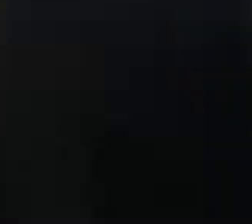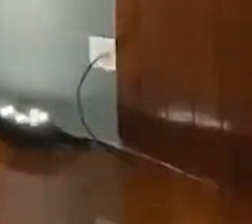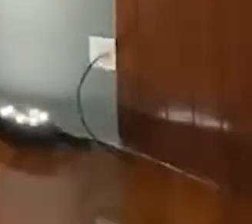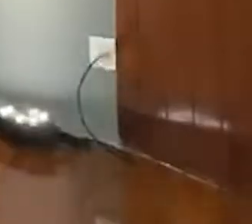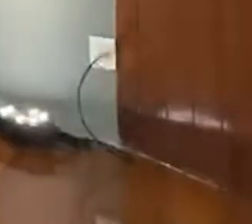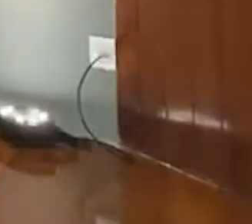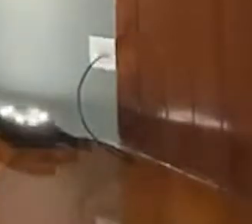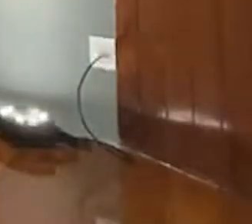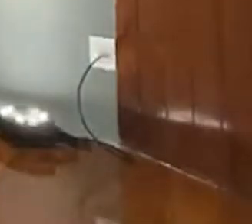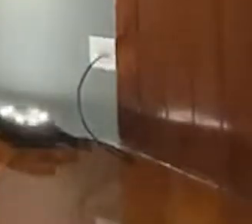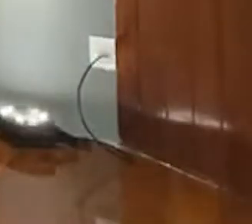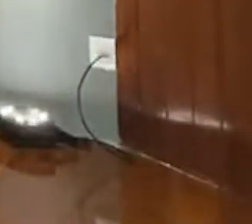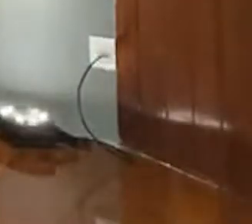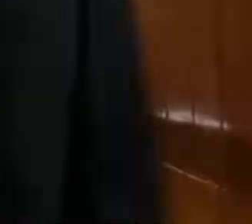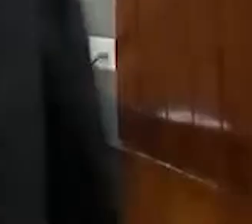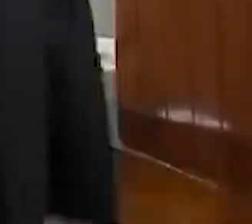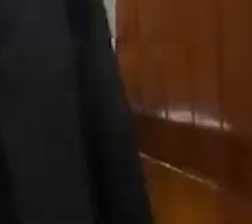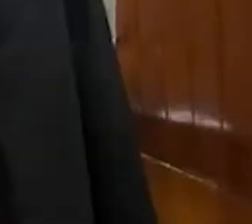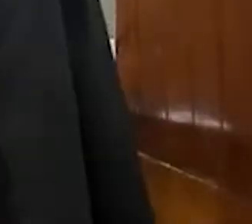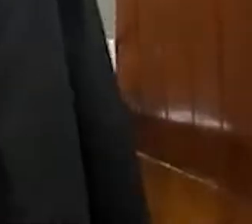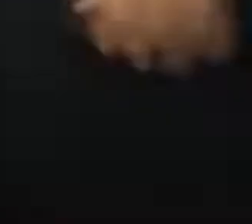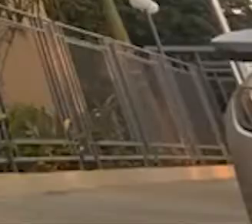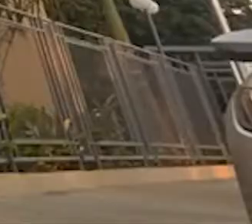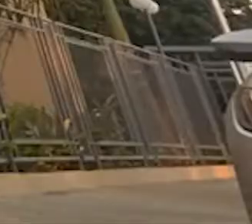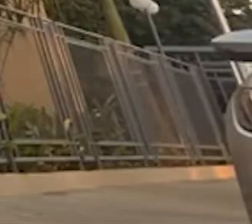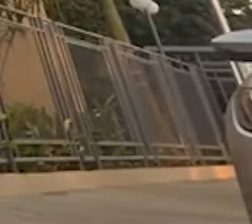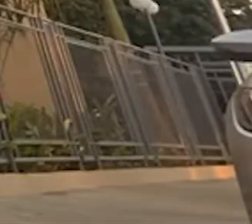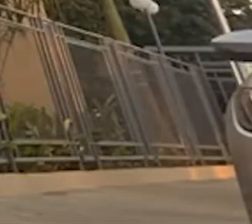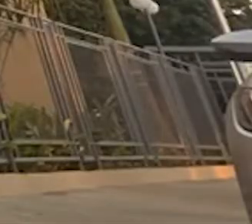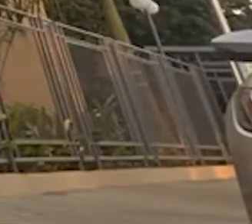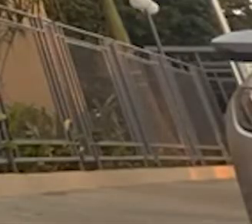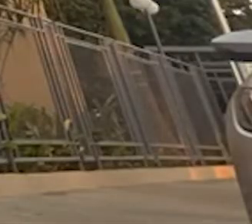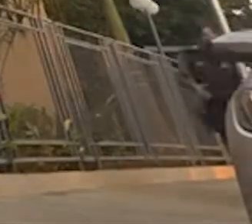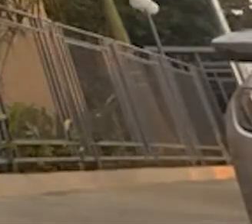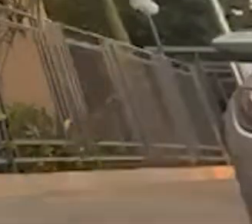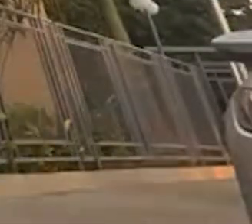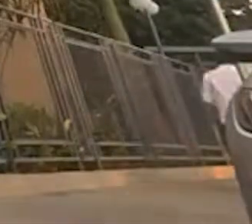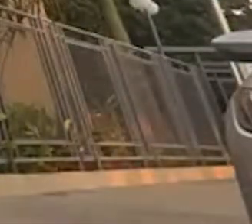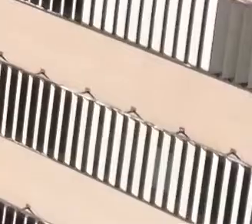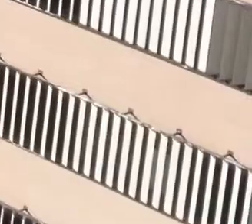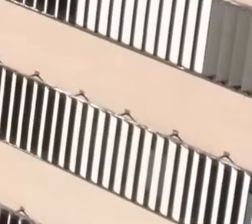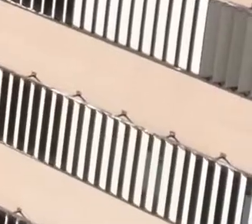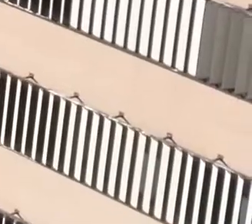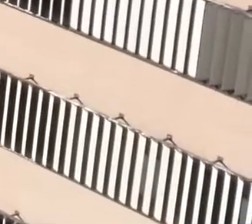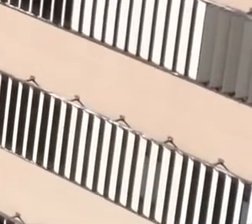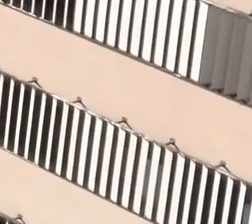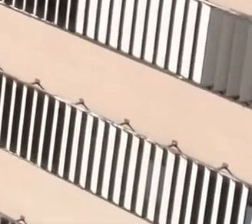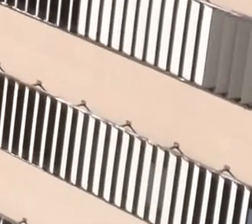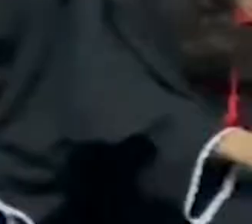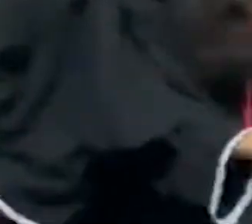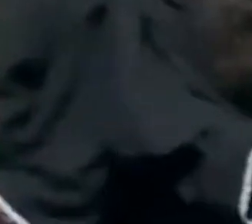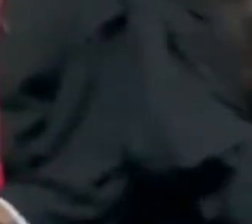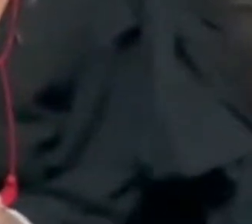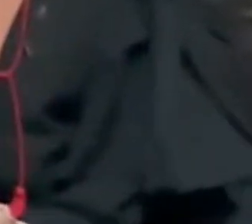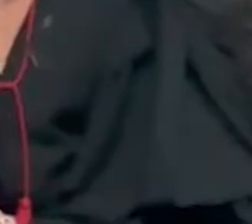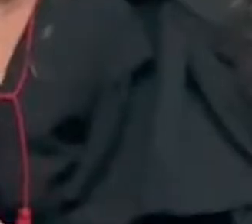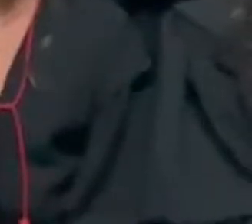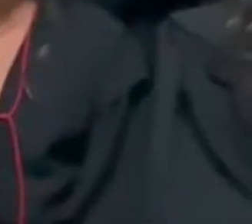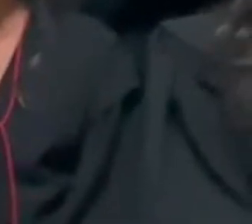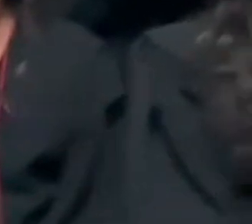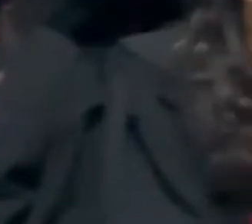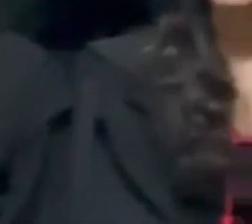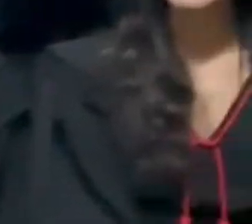posse a 43 novas promotoras e novos promotores de justiça substitutos.